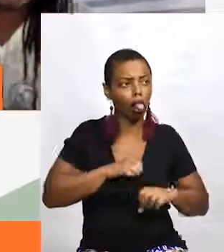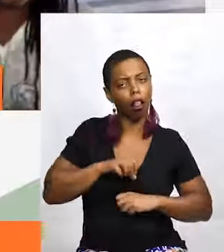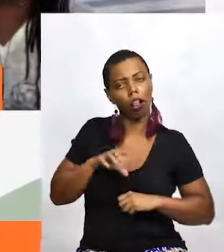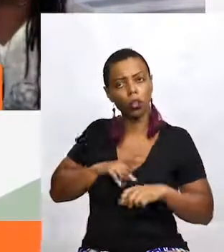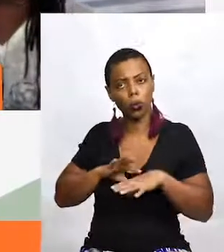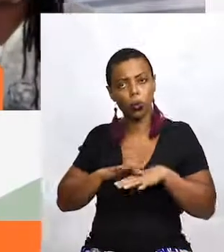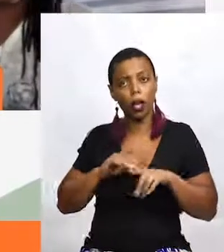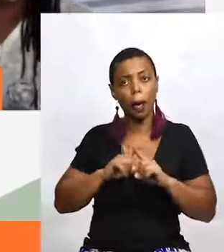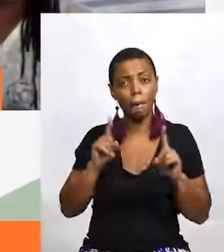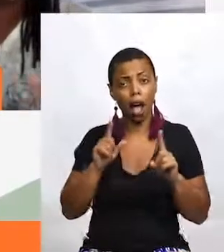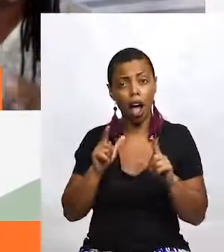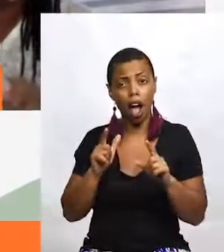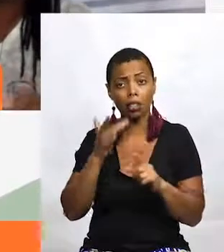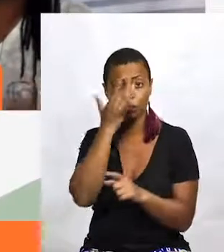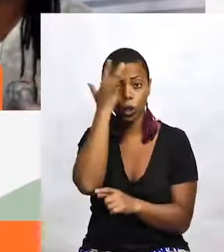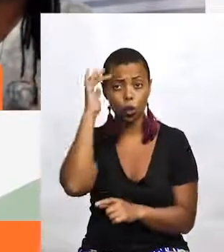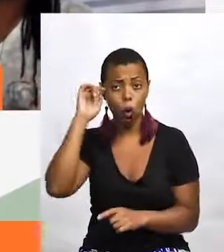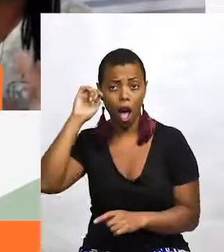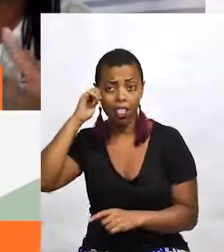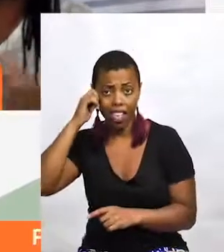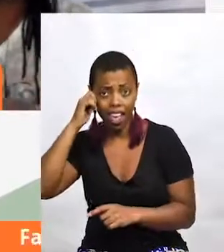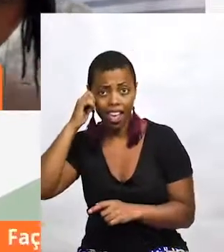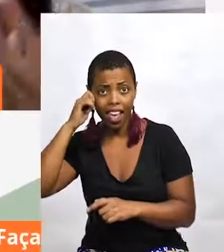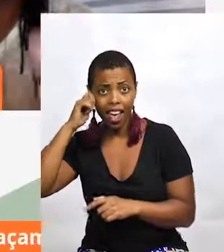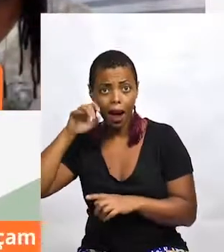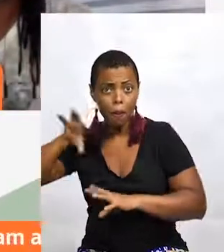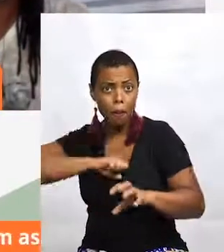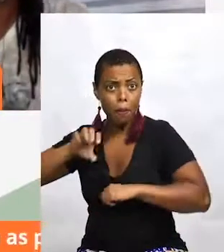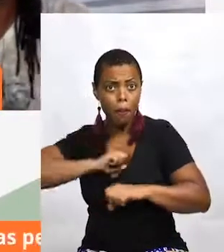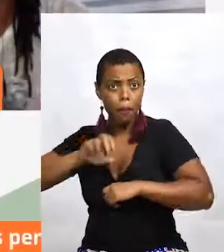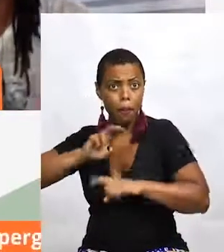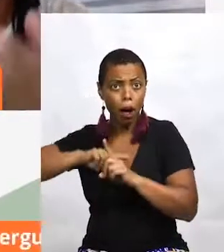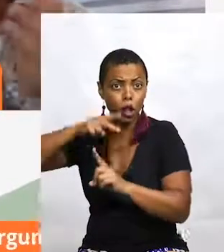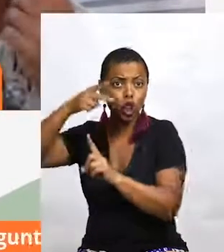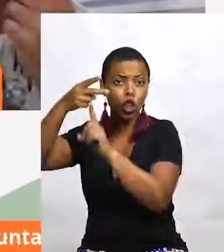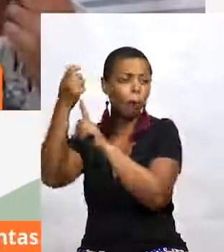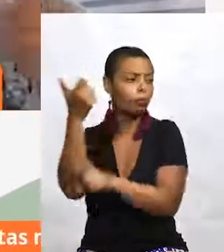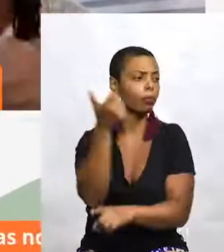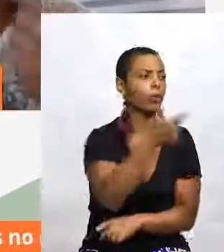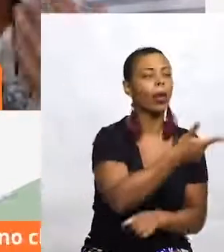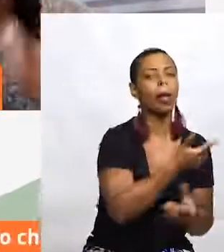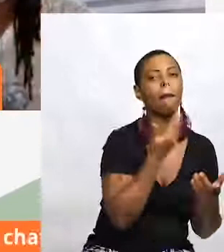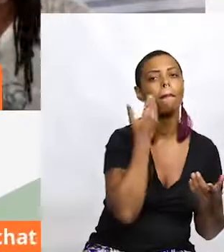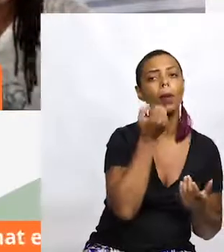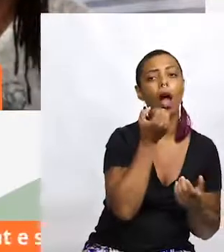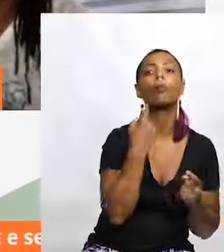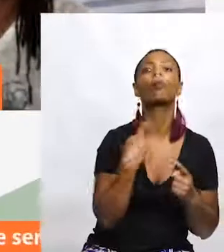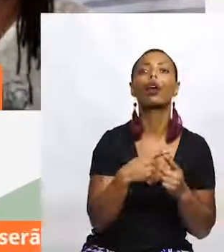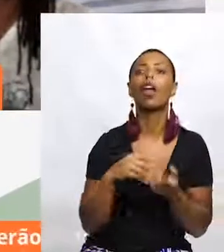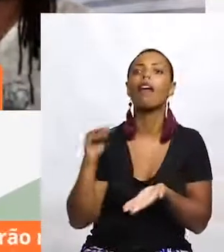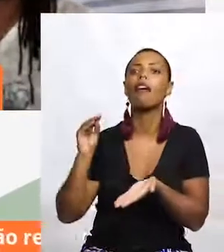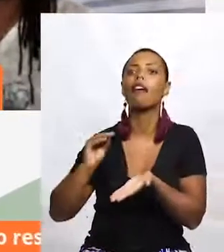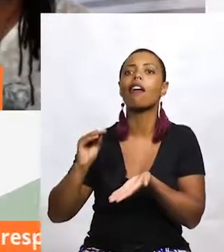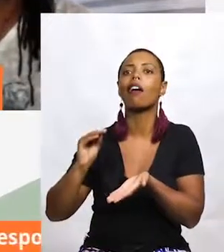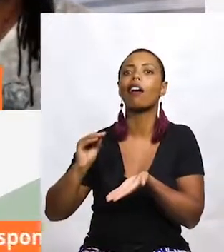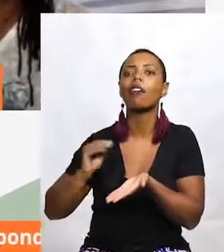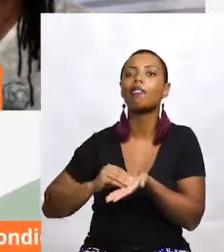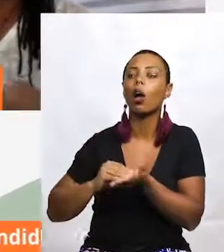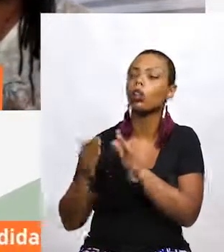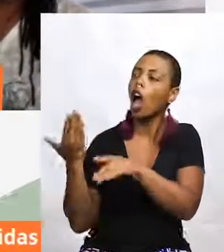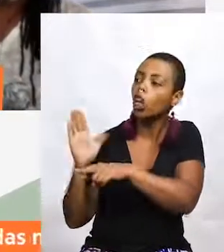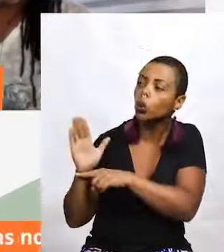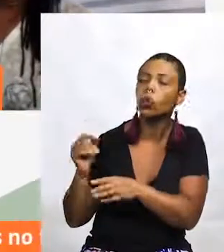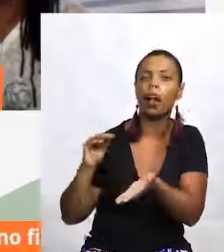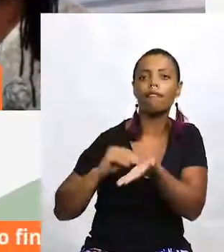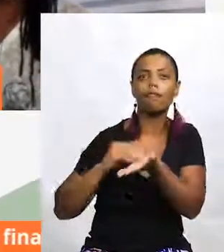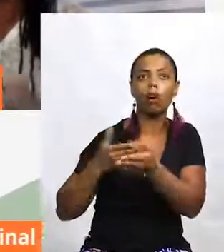acometem mais as pessoas negras, muitas vezes por uma falta de assistência, por uma falta de acesso aos serviços de saúde, e